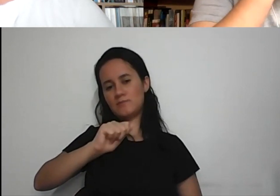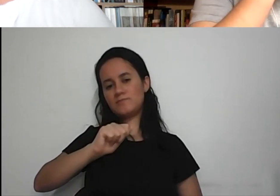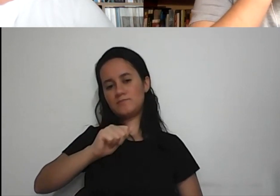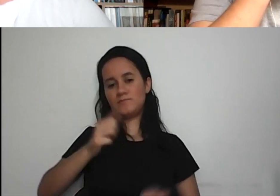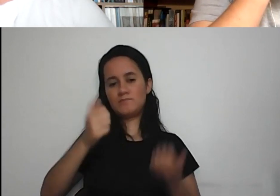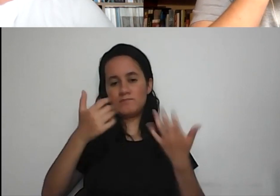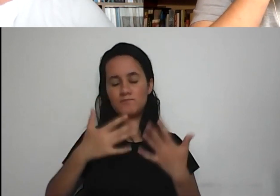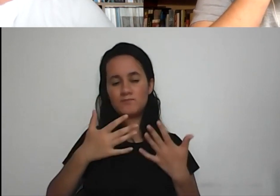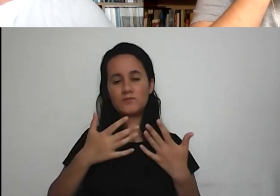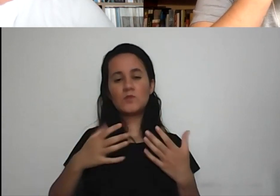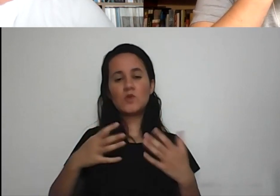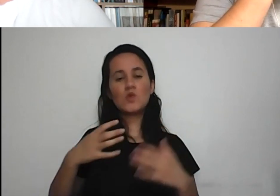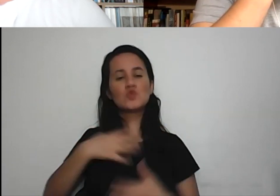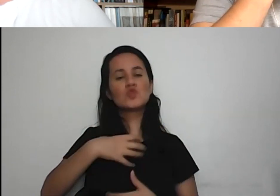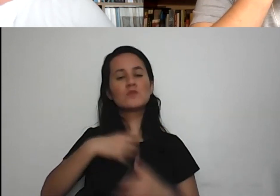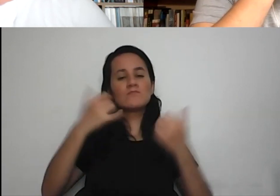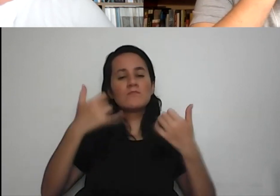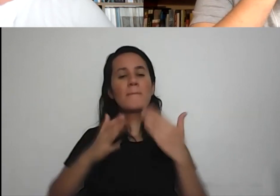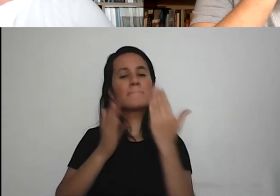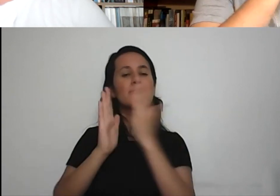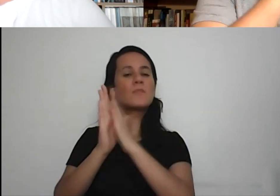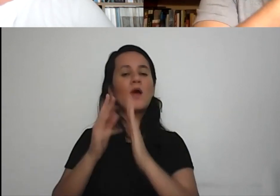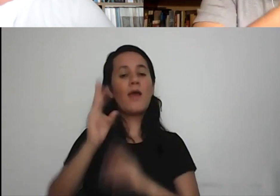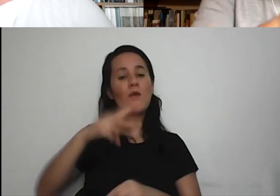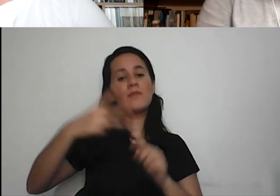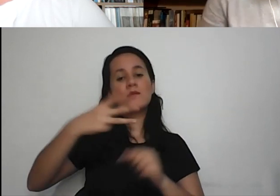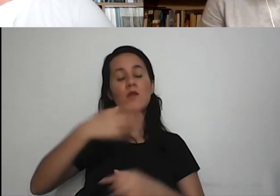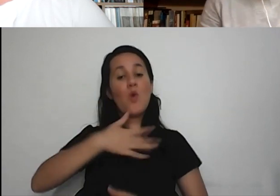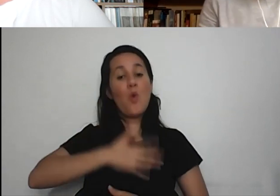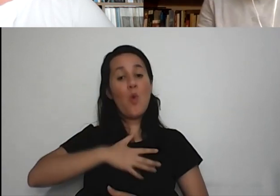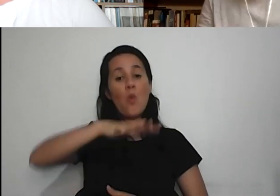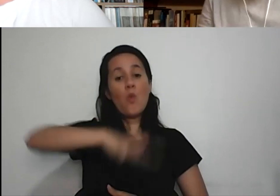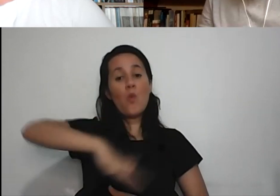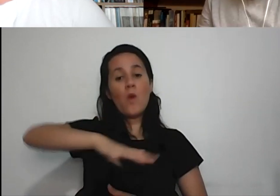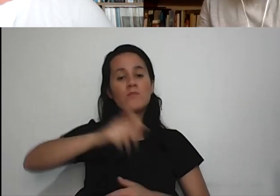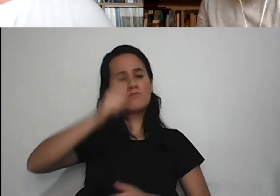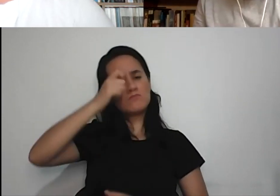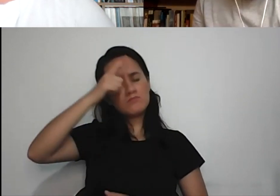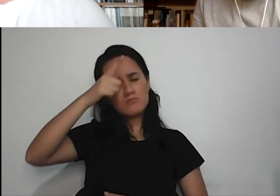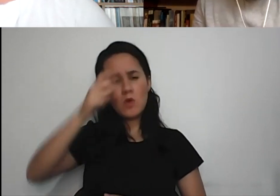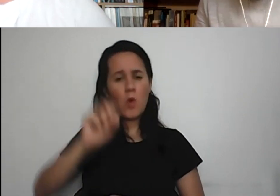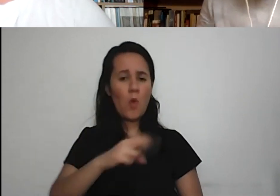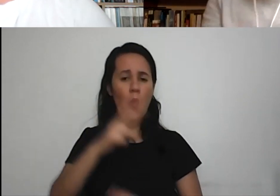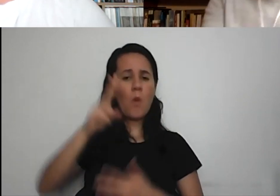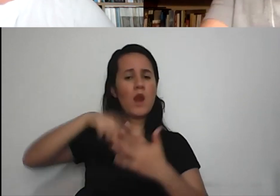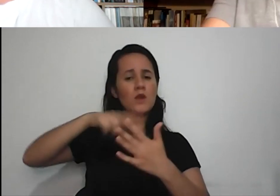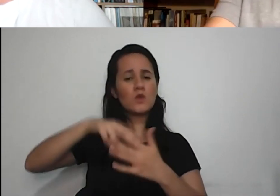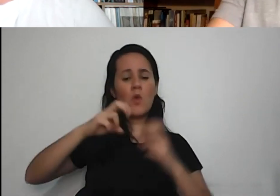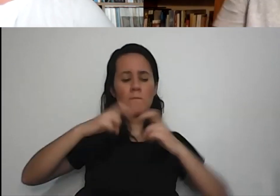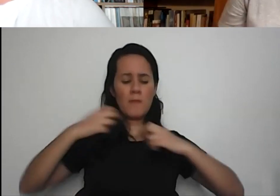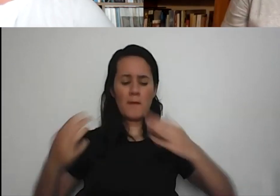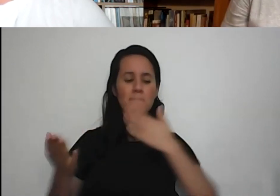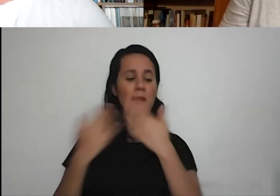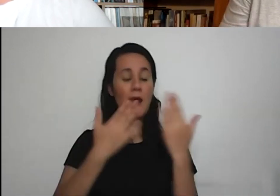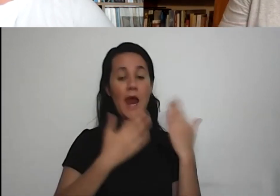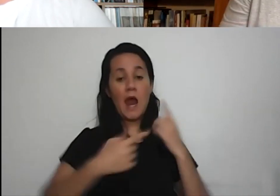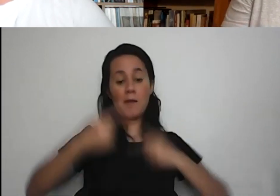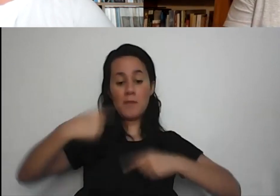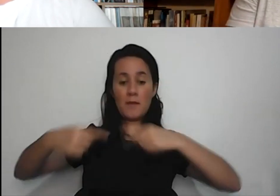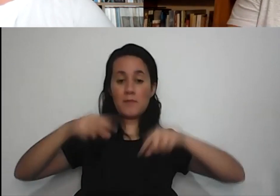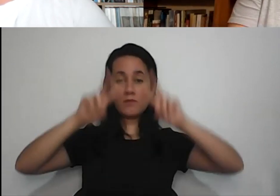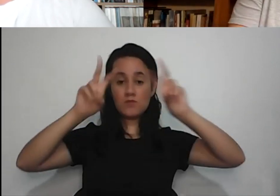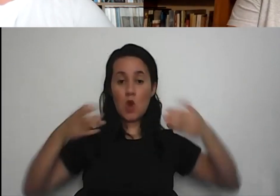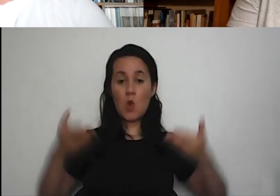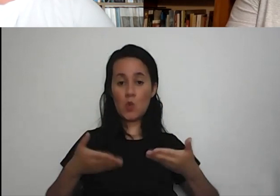de biblioteca hoje é o terceiro lugar onde eu gosto de estar, seja para ação cultural, leitura, roda de conversa, discussão de assuntos de